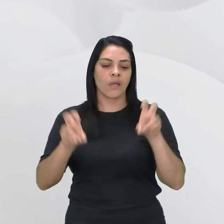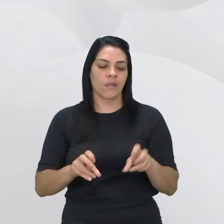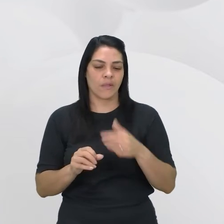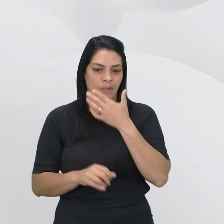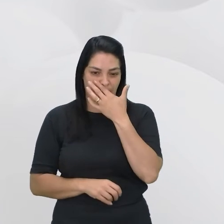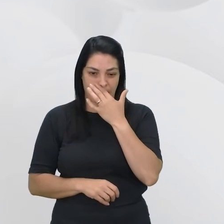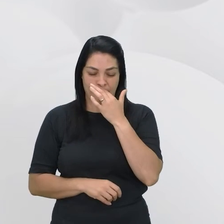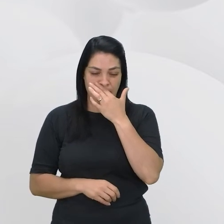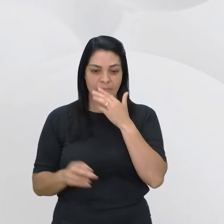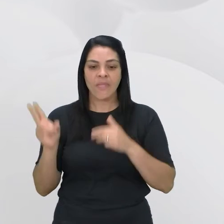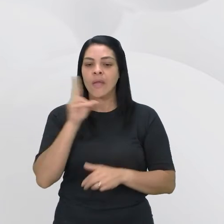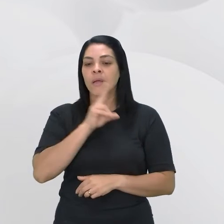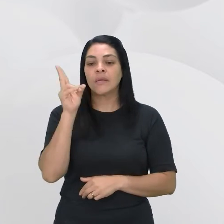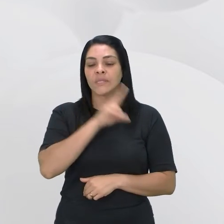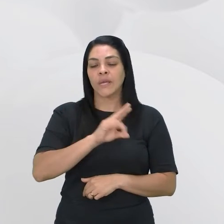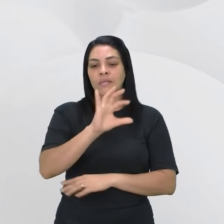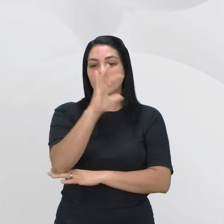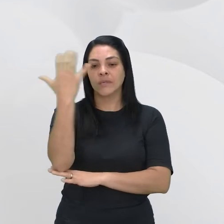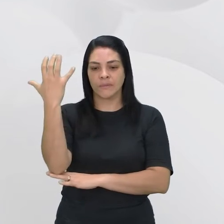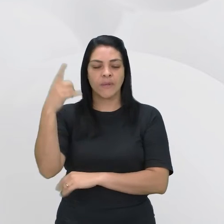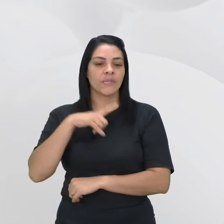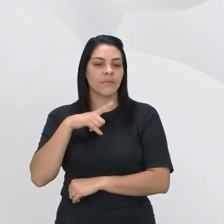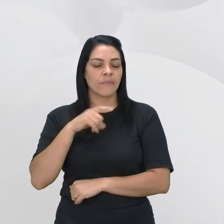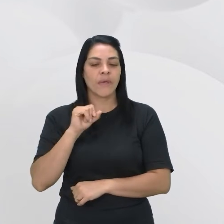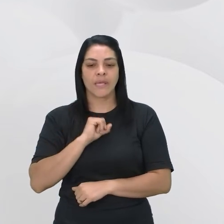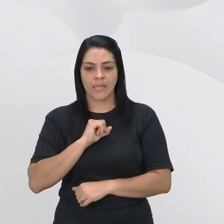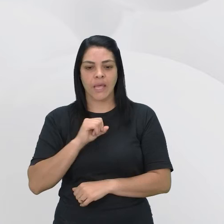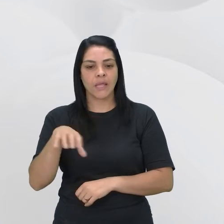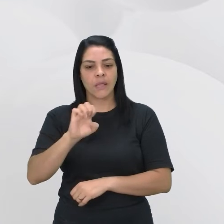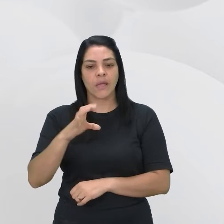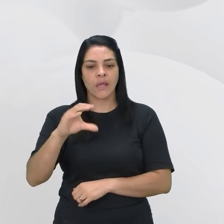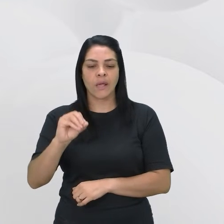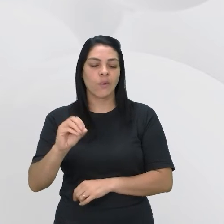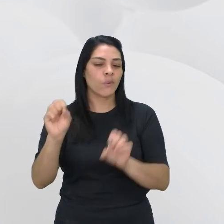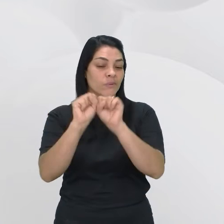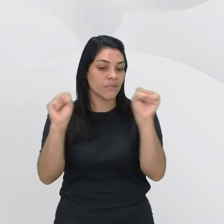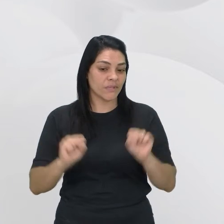emergência climática, da importância da restauração dos ecossistemas.